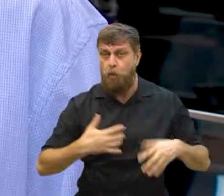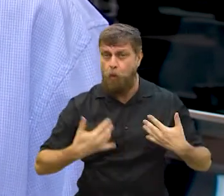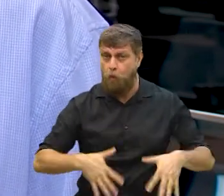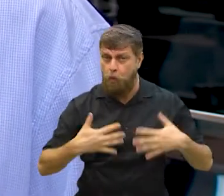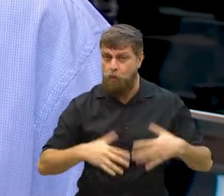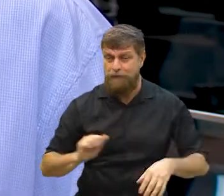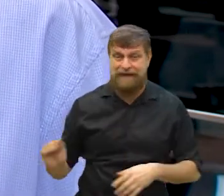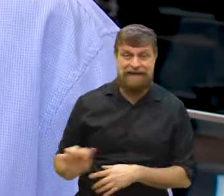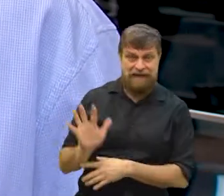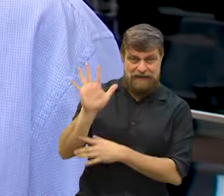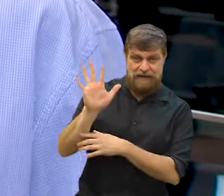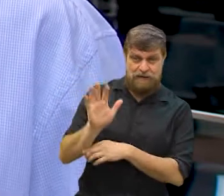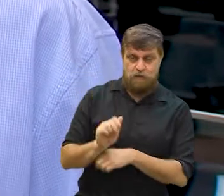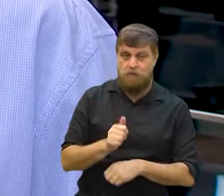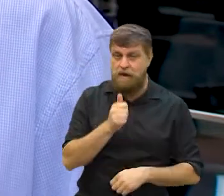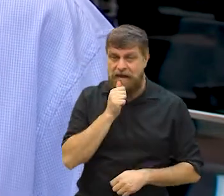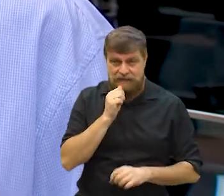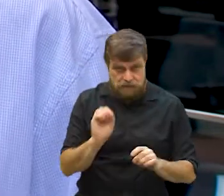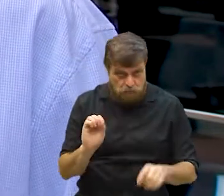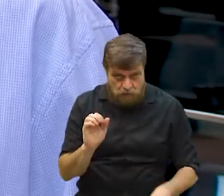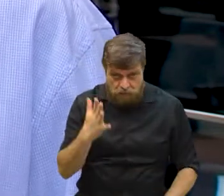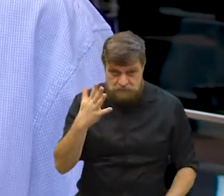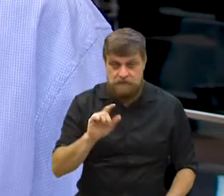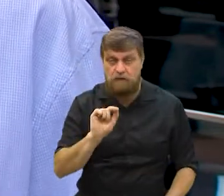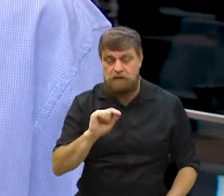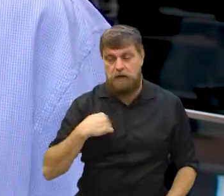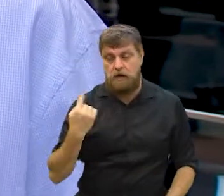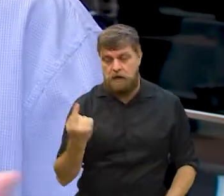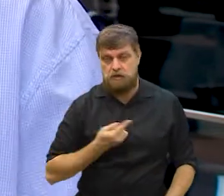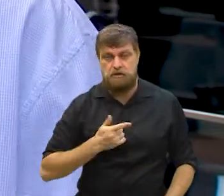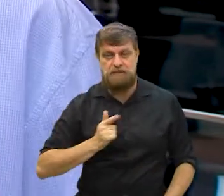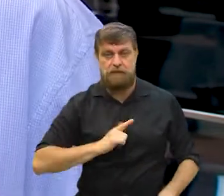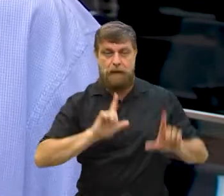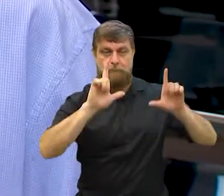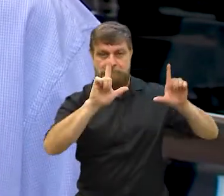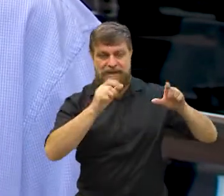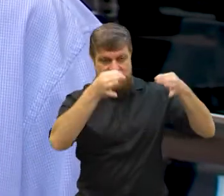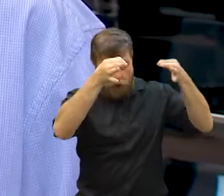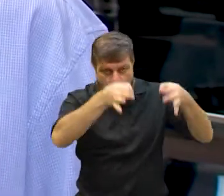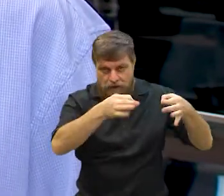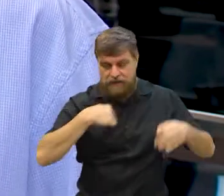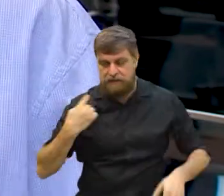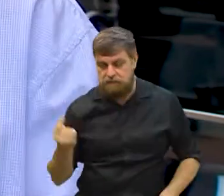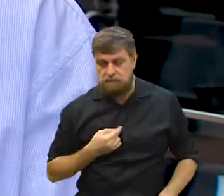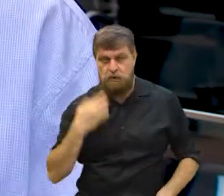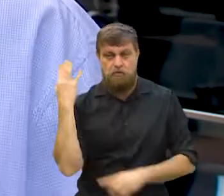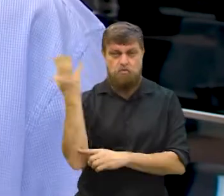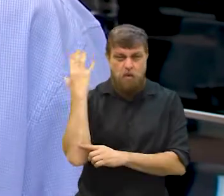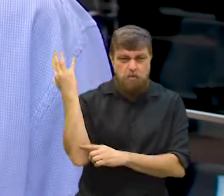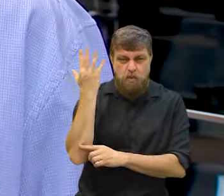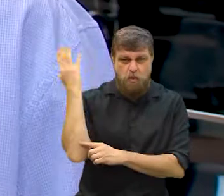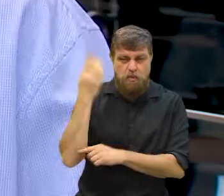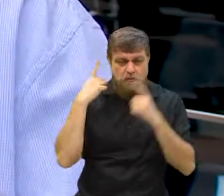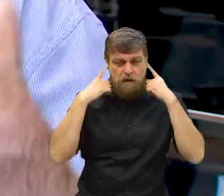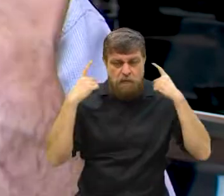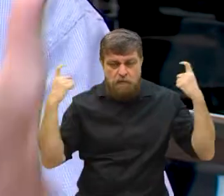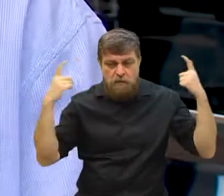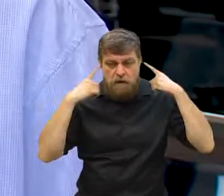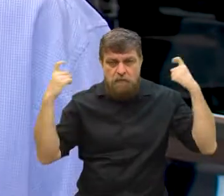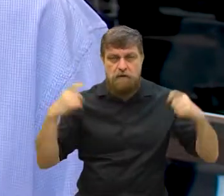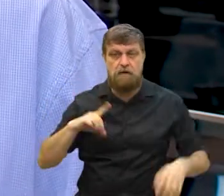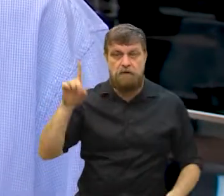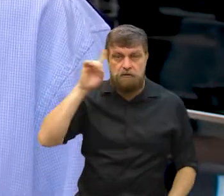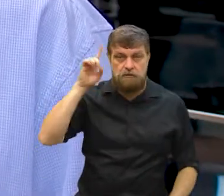Impacto então Enquanto isso não acontecer no mínimo a gente só tem uma sinalização adequada sirene alarme